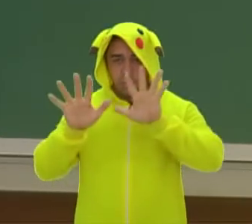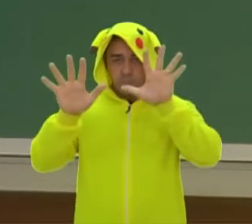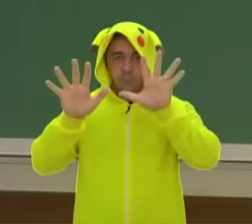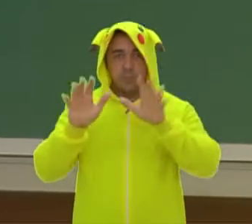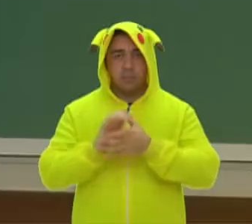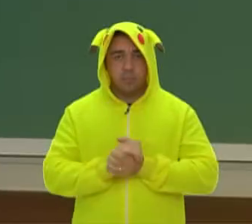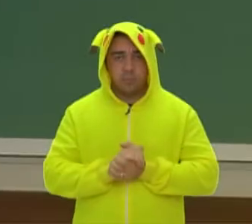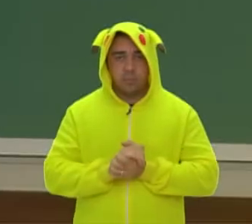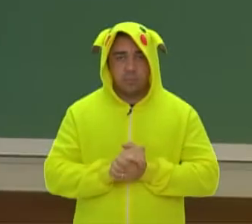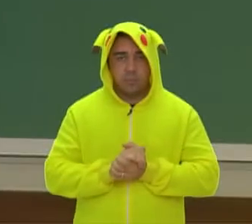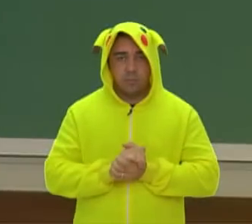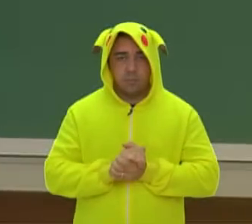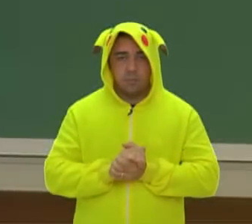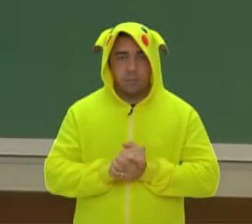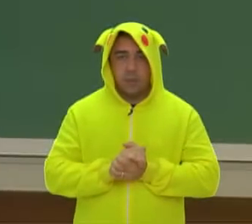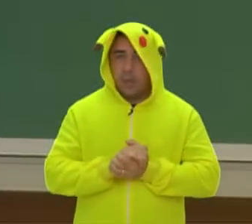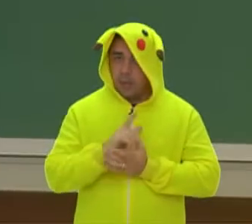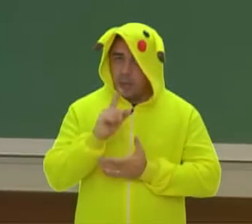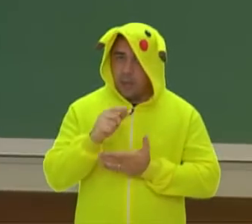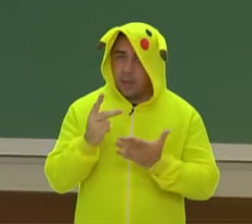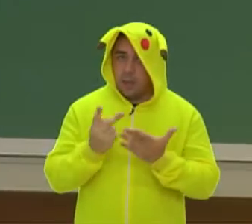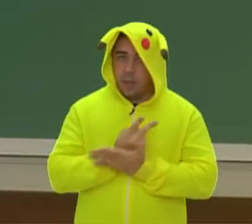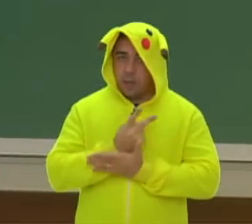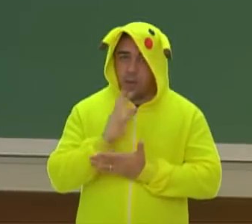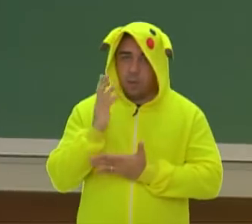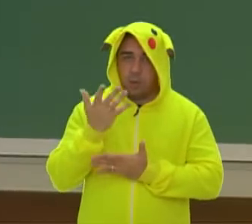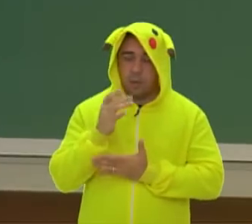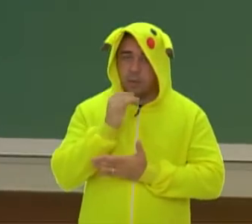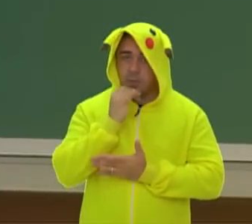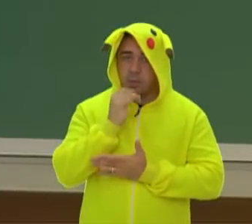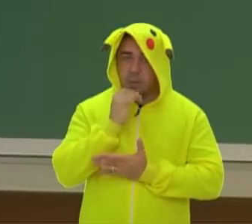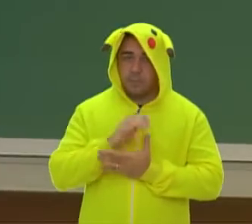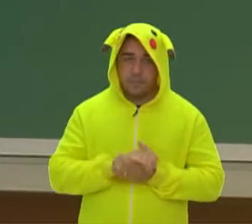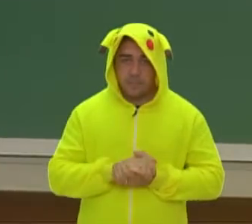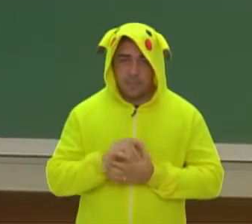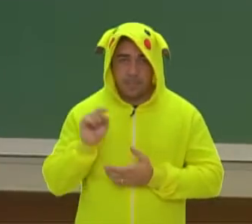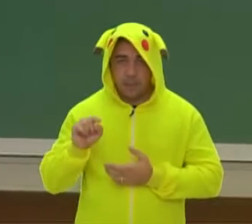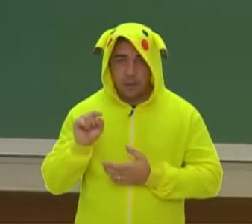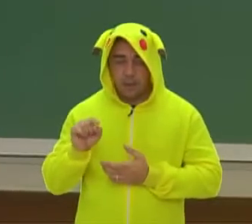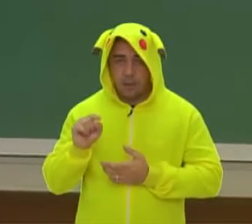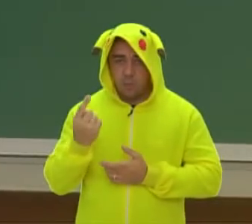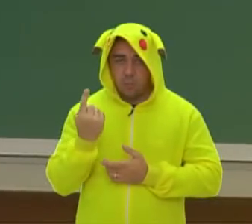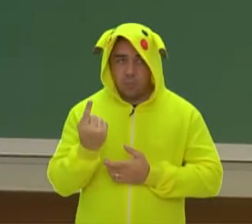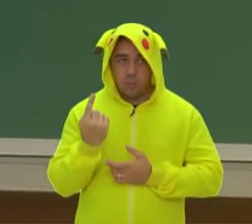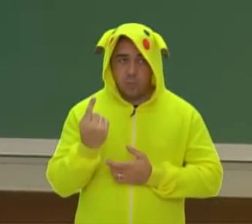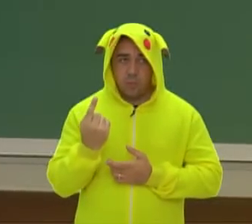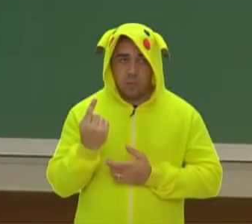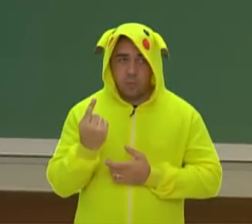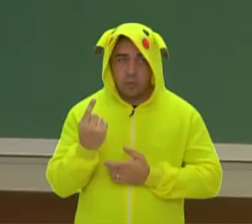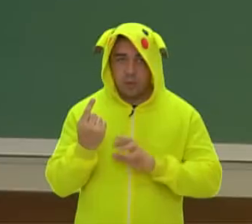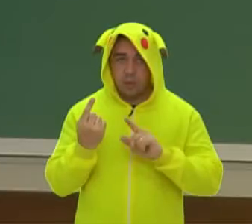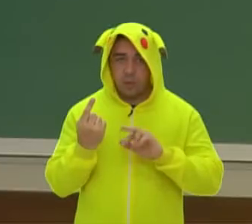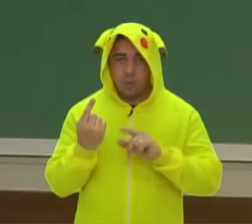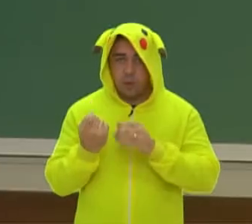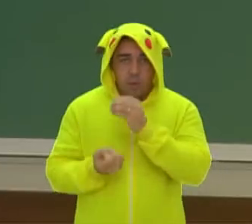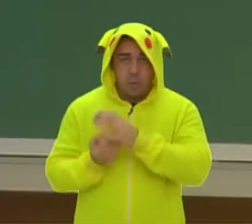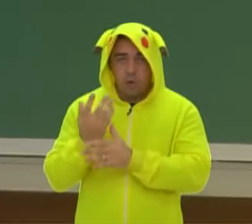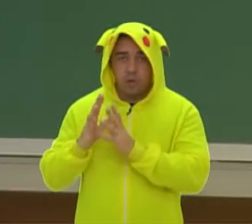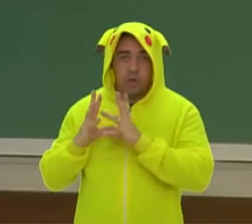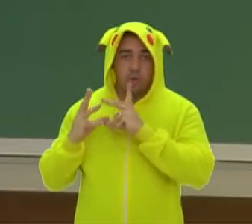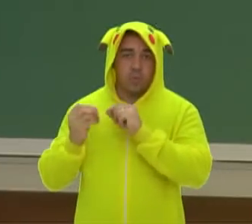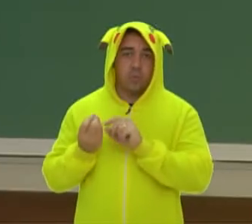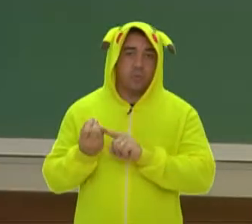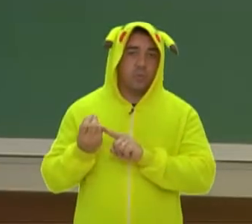dele? Isso é um erro que muita gente comete, gente, tá? Essa espécie aqui não deu origem a todas as outras. O